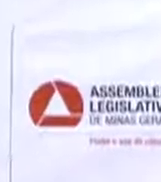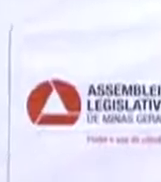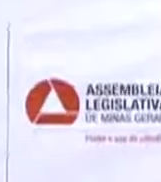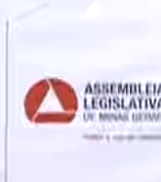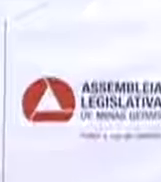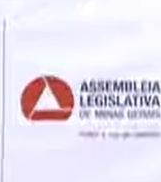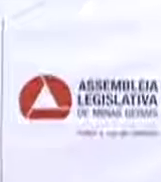e aí a a presidência aí a